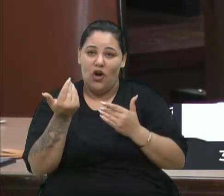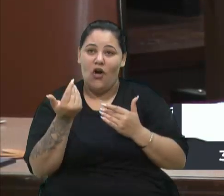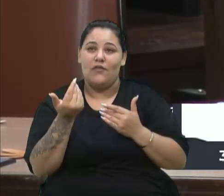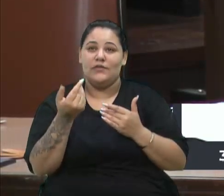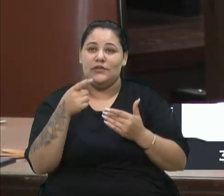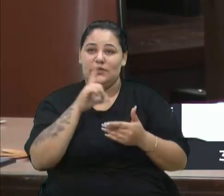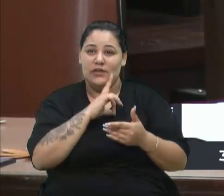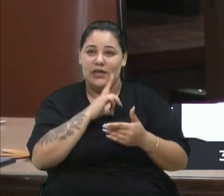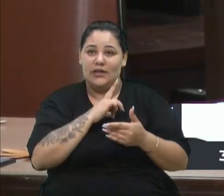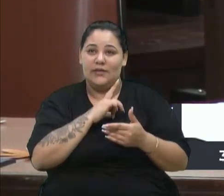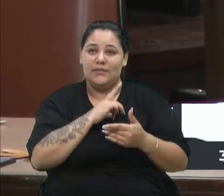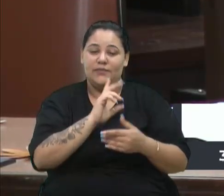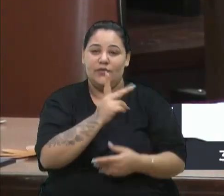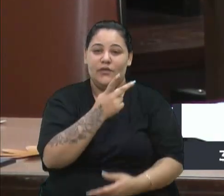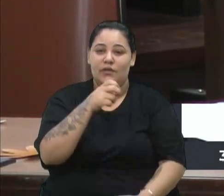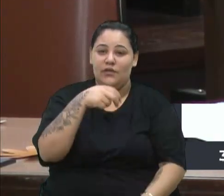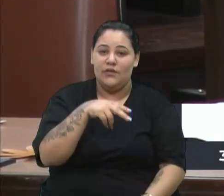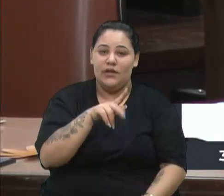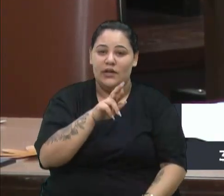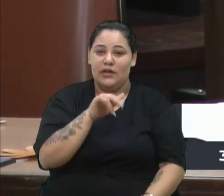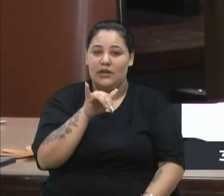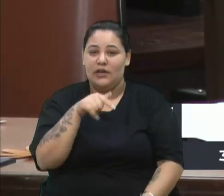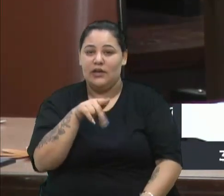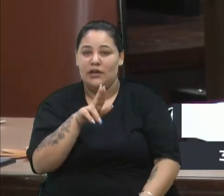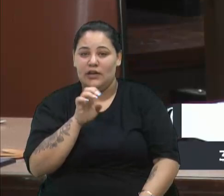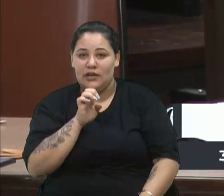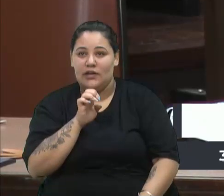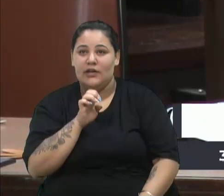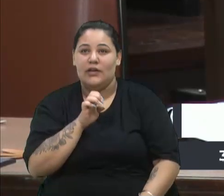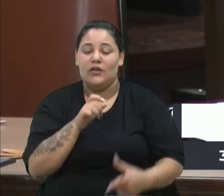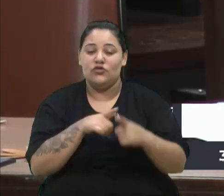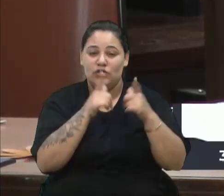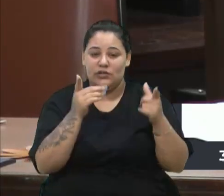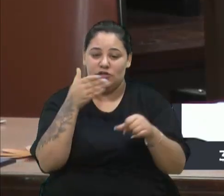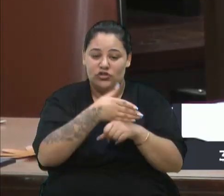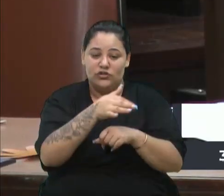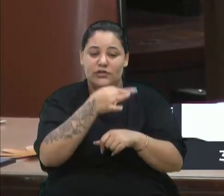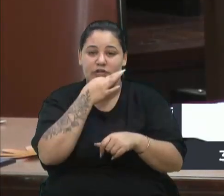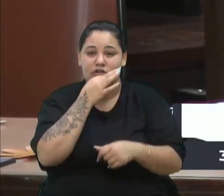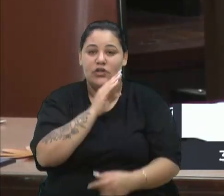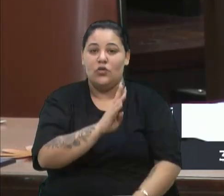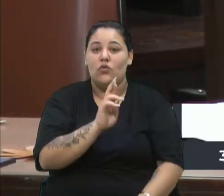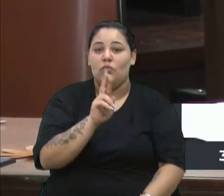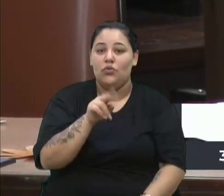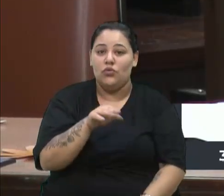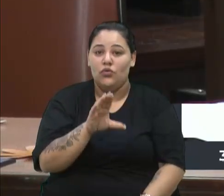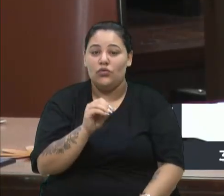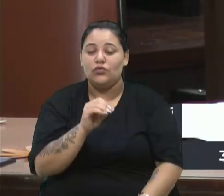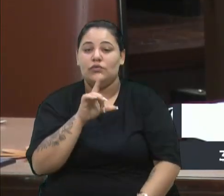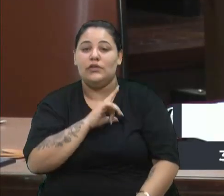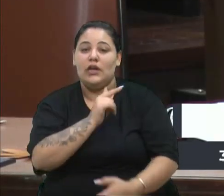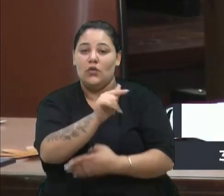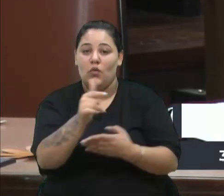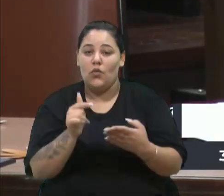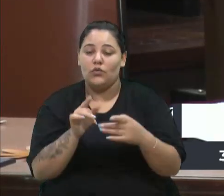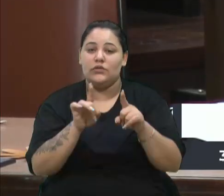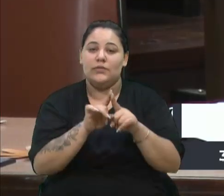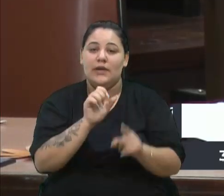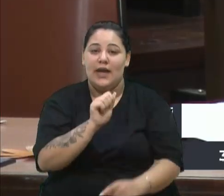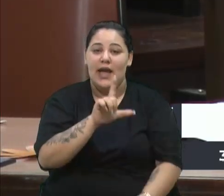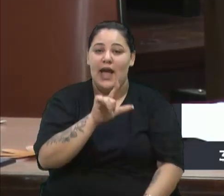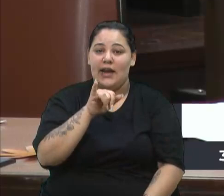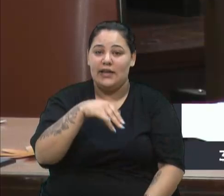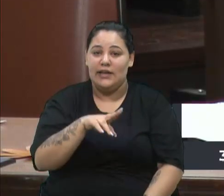Pioneiro, o Henrique Ternos, um jornalista recém-chegado em Caxias, o Bruno Tomé, também temos mais uns contemporâneos, Aline